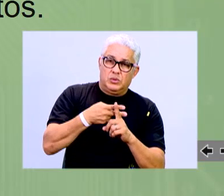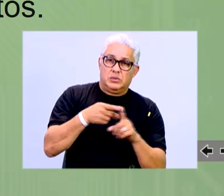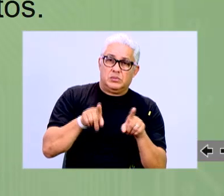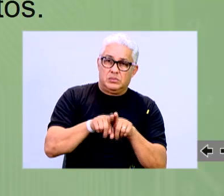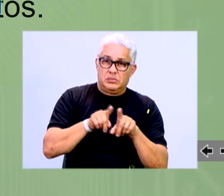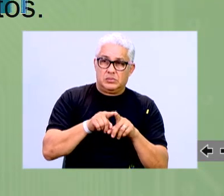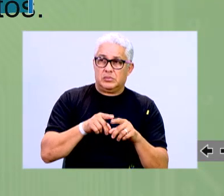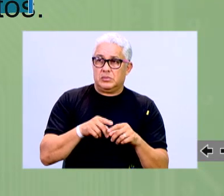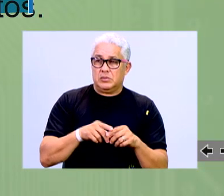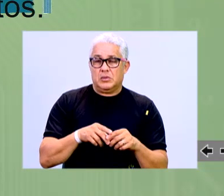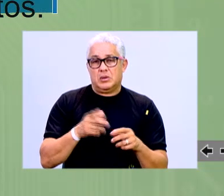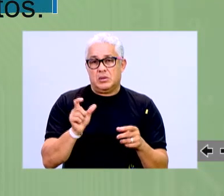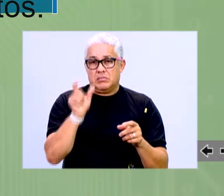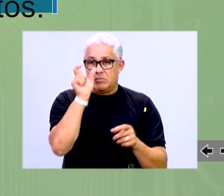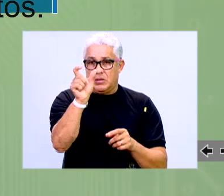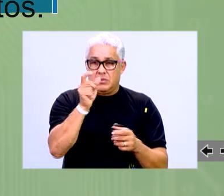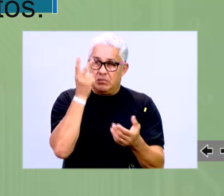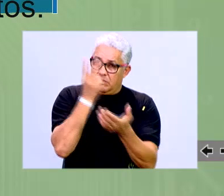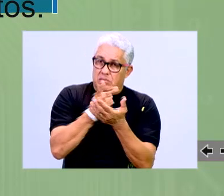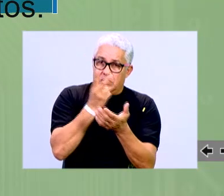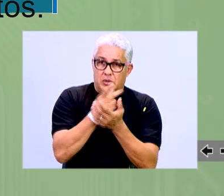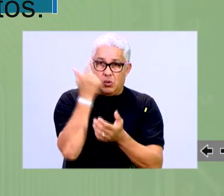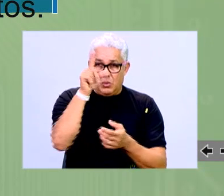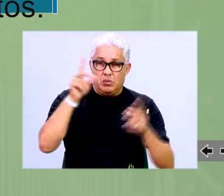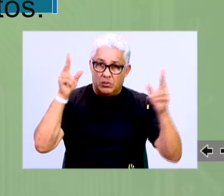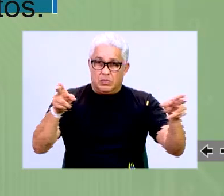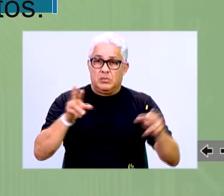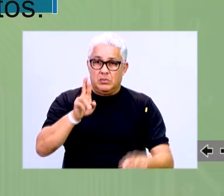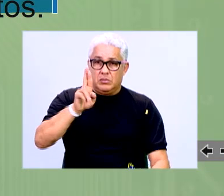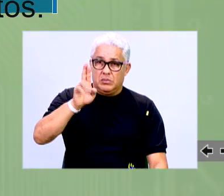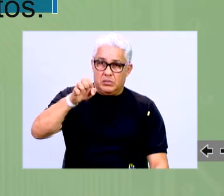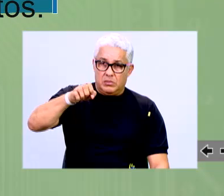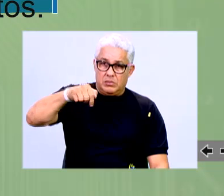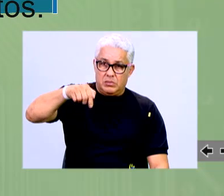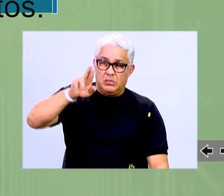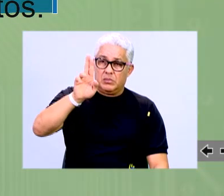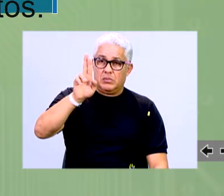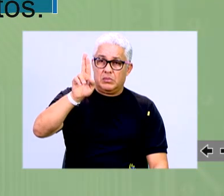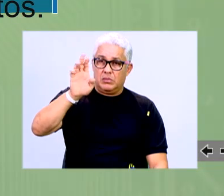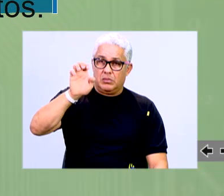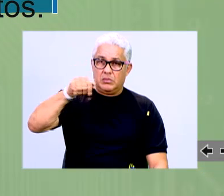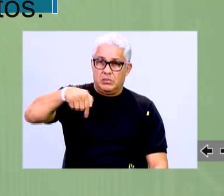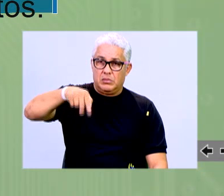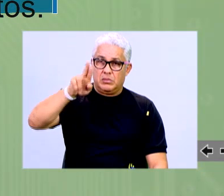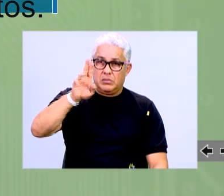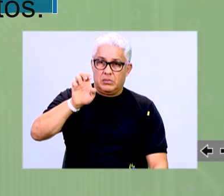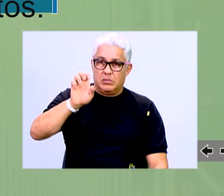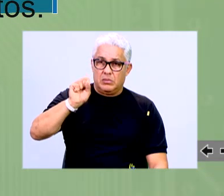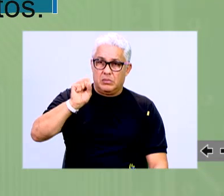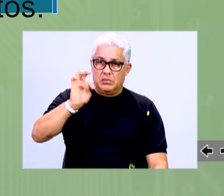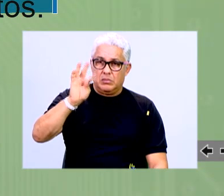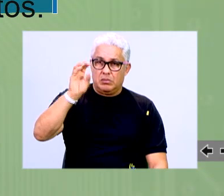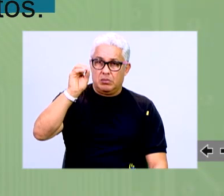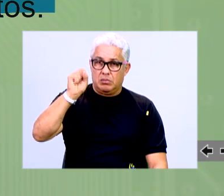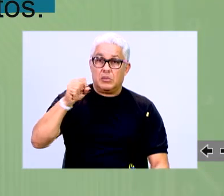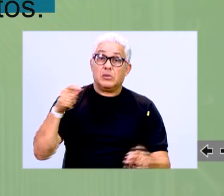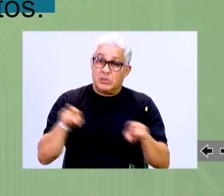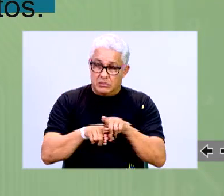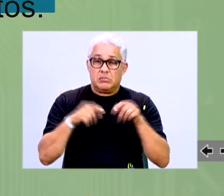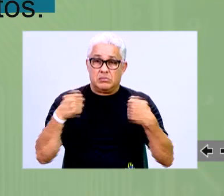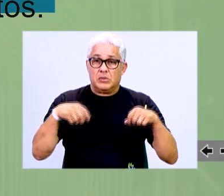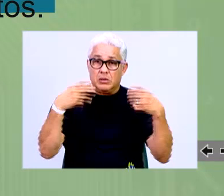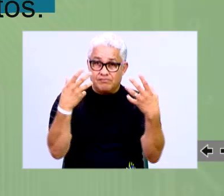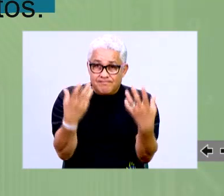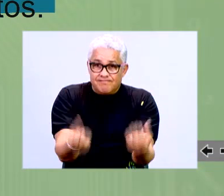forma que outros requisitos. E, além disso, ele deve ser aceito, ou seja, o